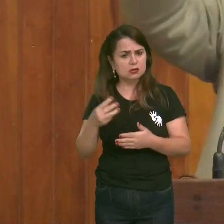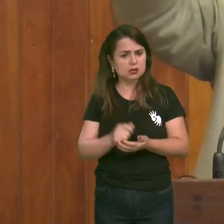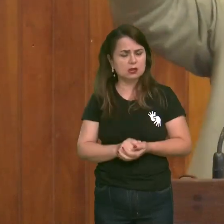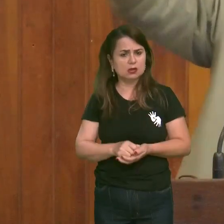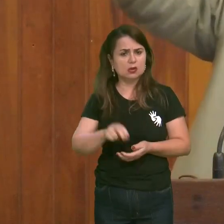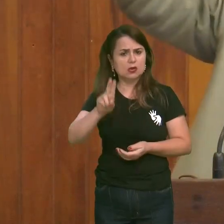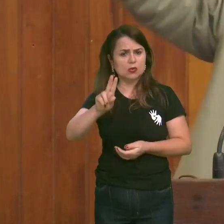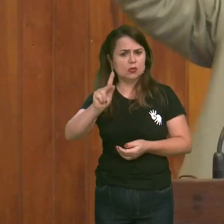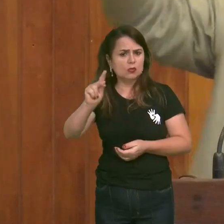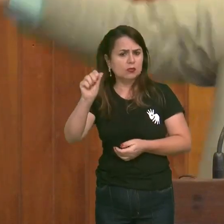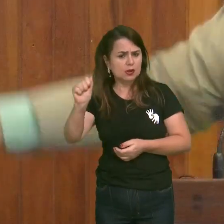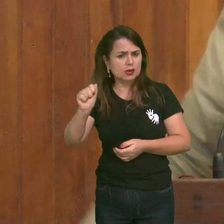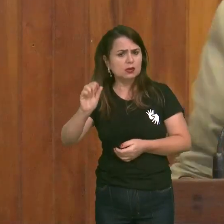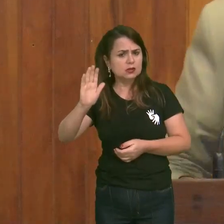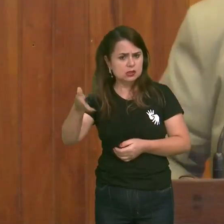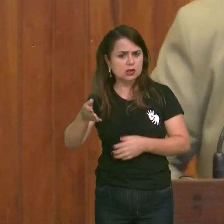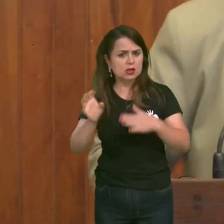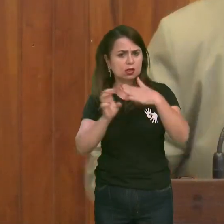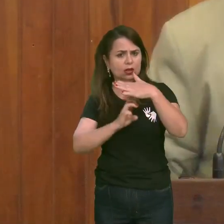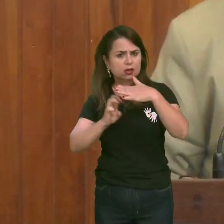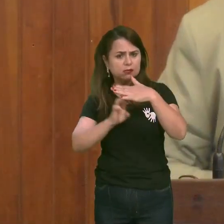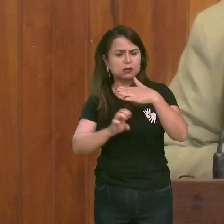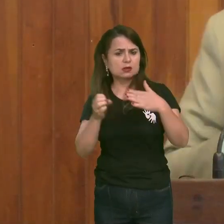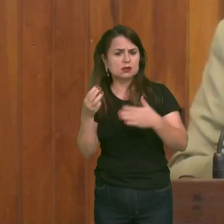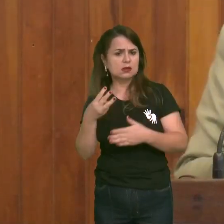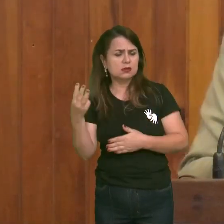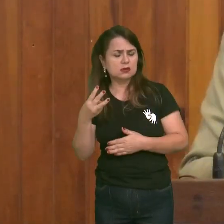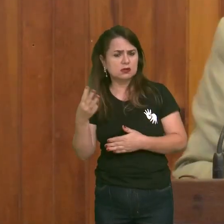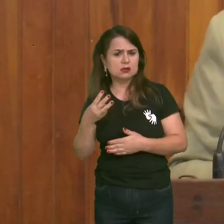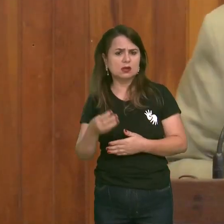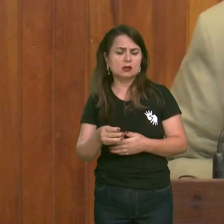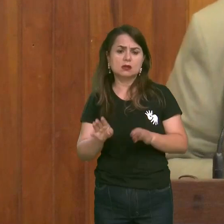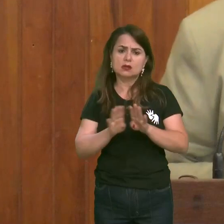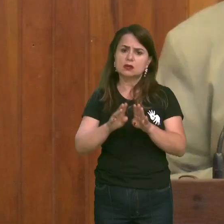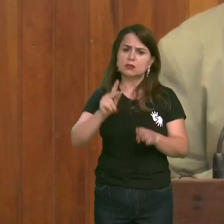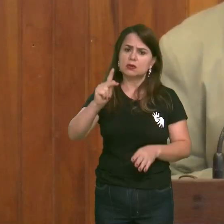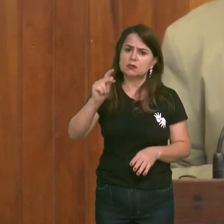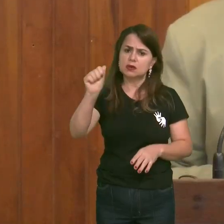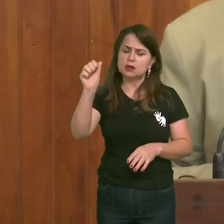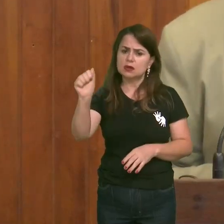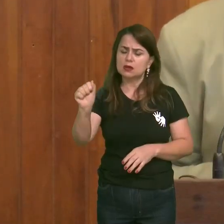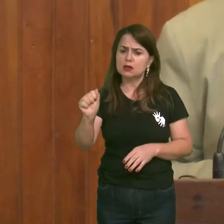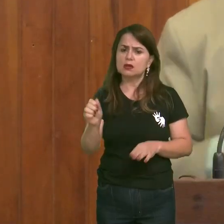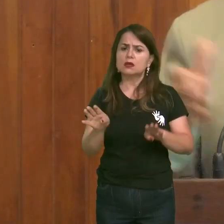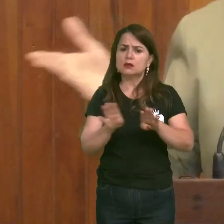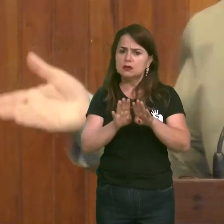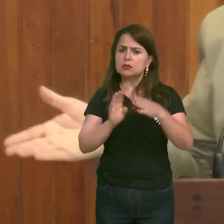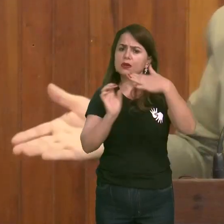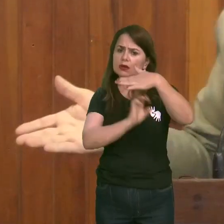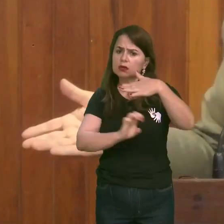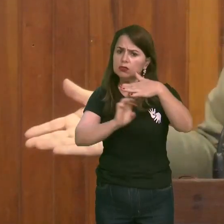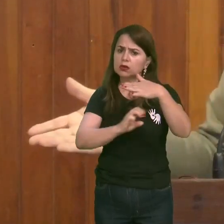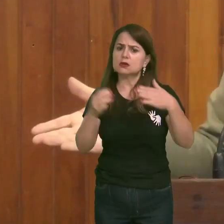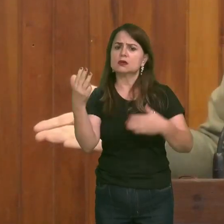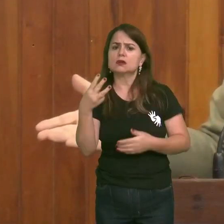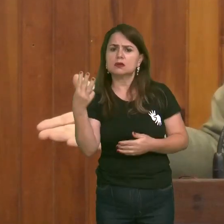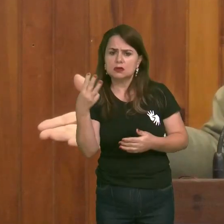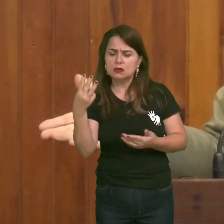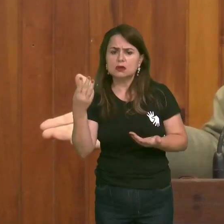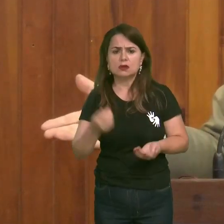a UPA já é terceirizada o pa também vai vai vai vai se terceirizar o SAMU mas vai sobrar o